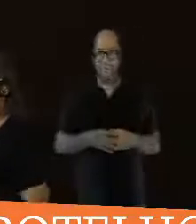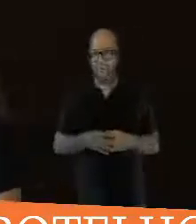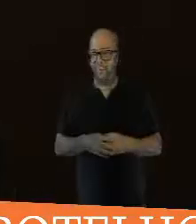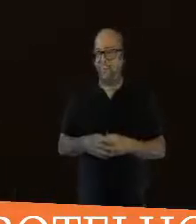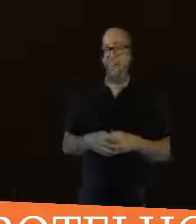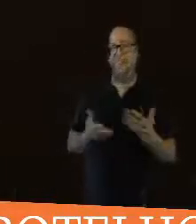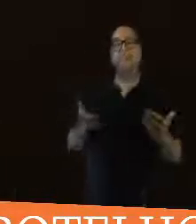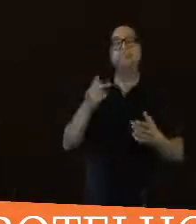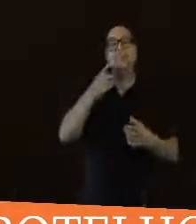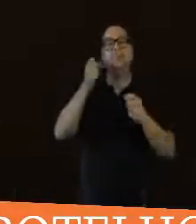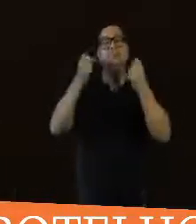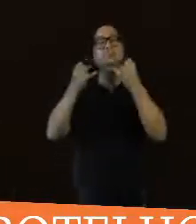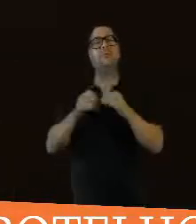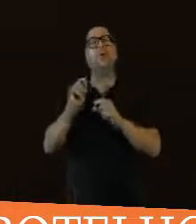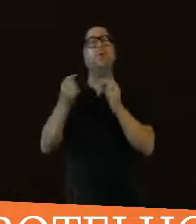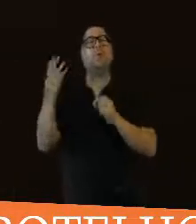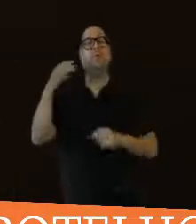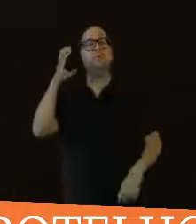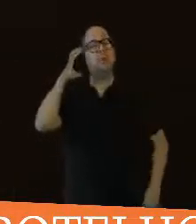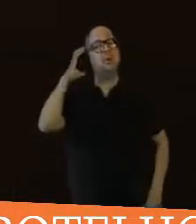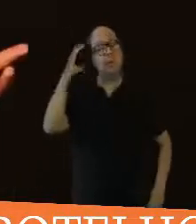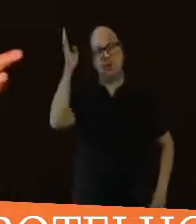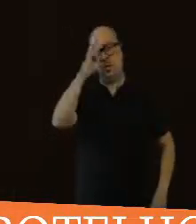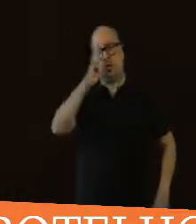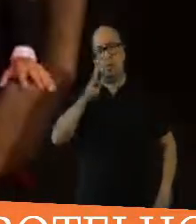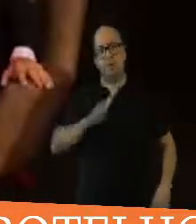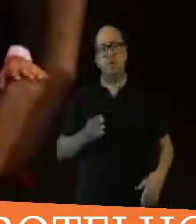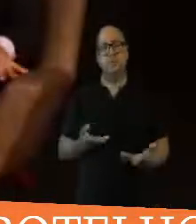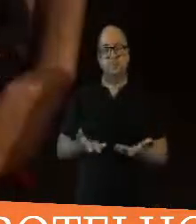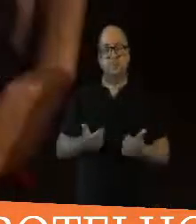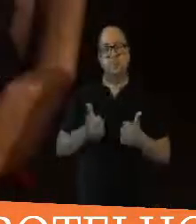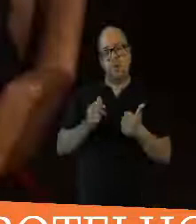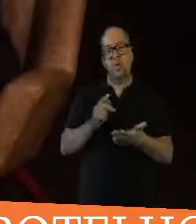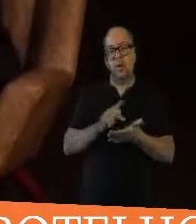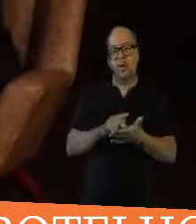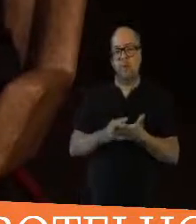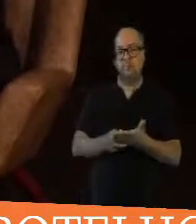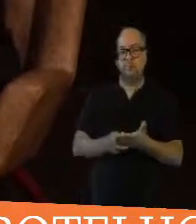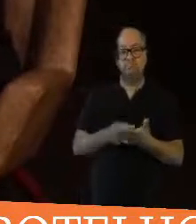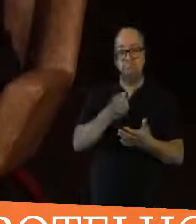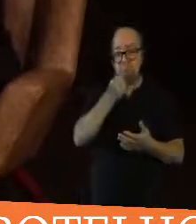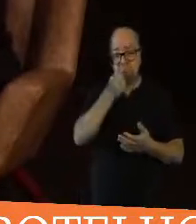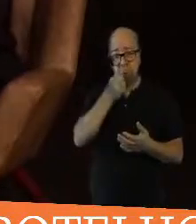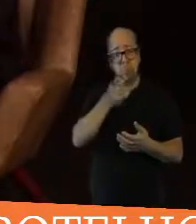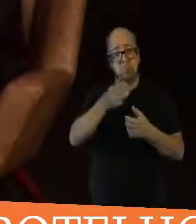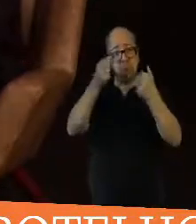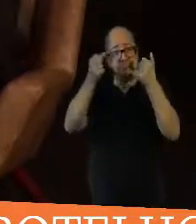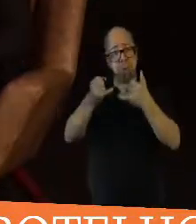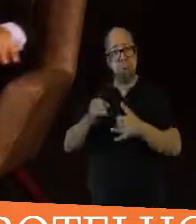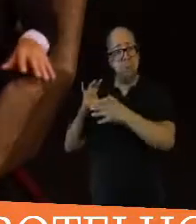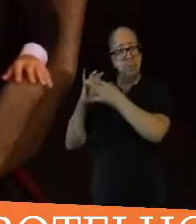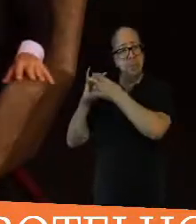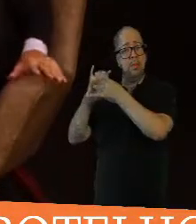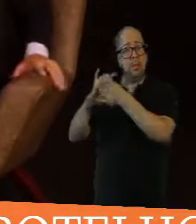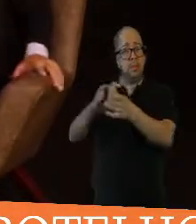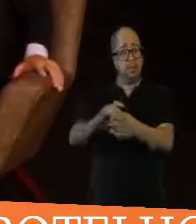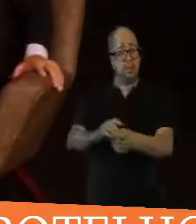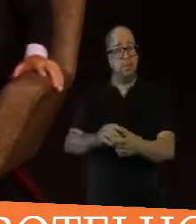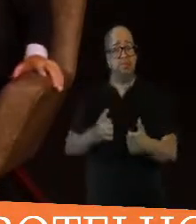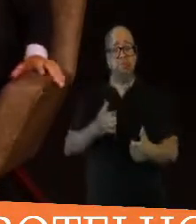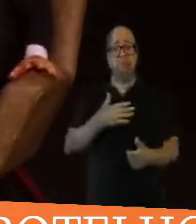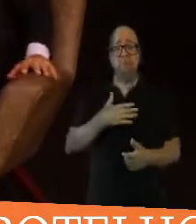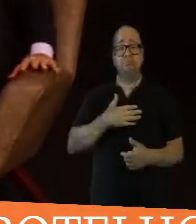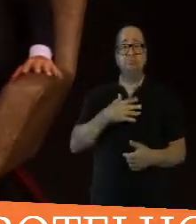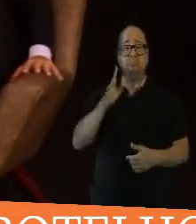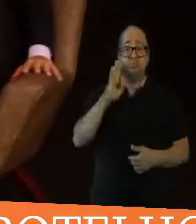era a dinâmica do rádio no Brasil. Ah, ótimo. Muito boa a sua contextualização aí. Muito